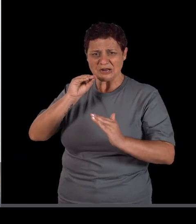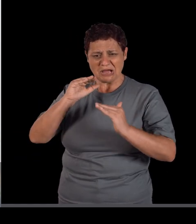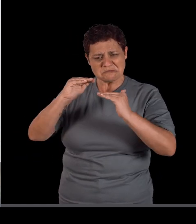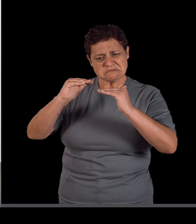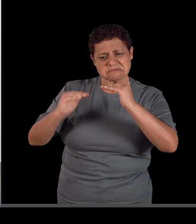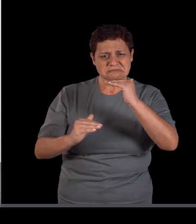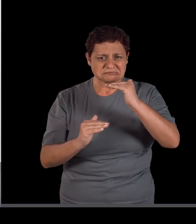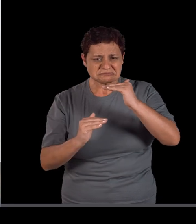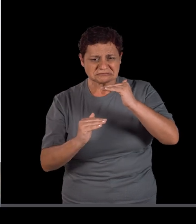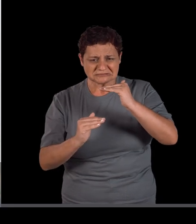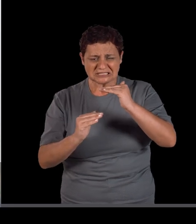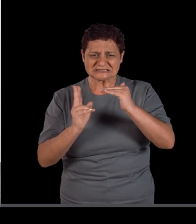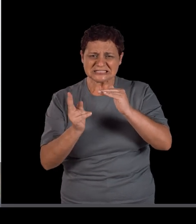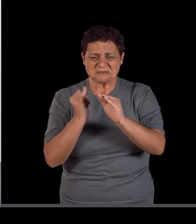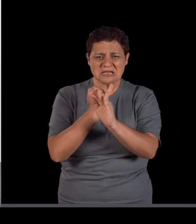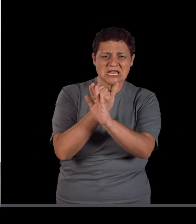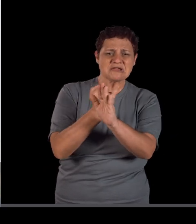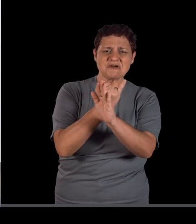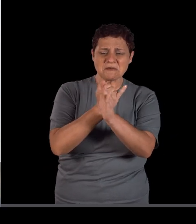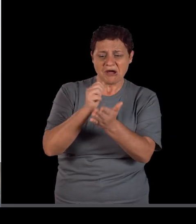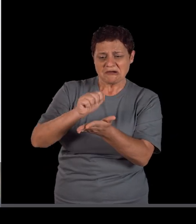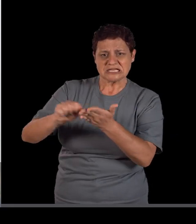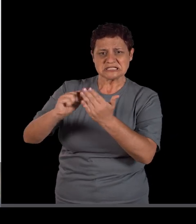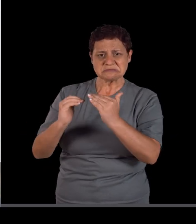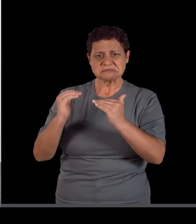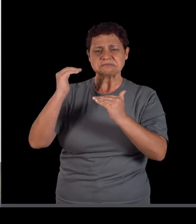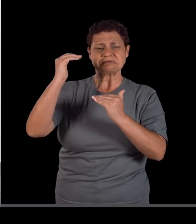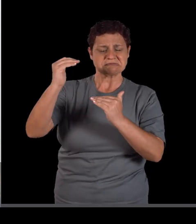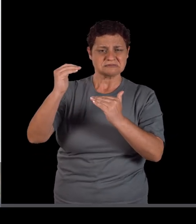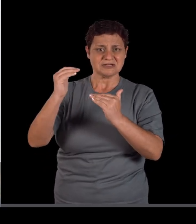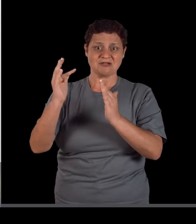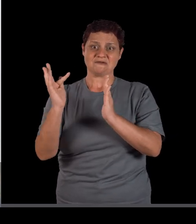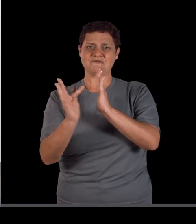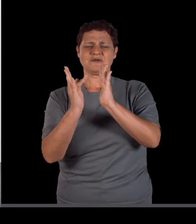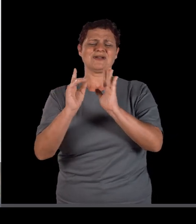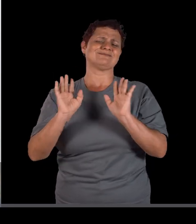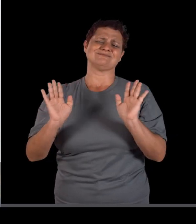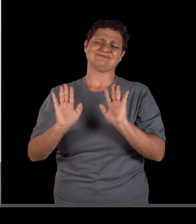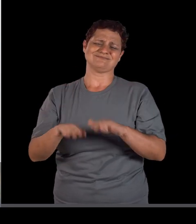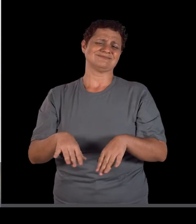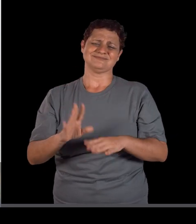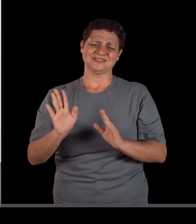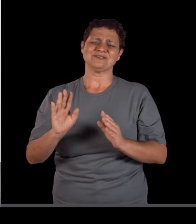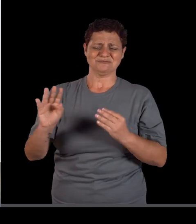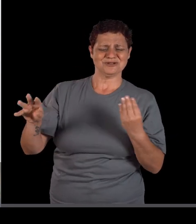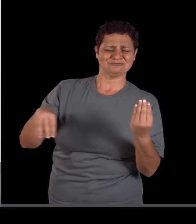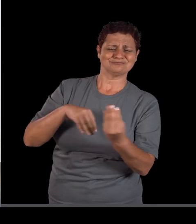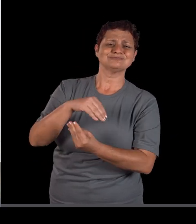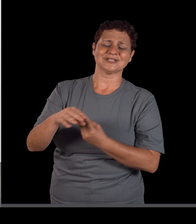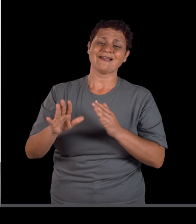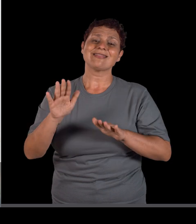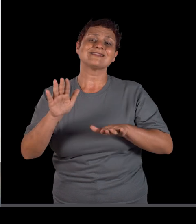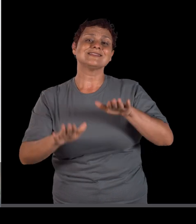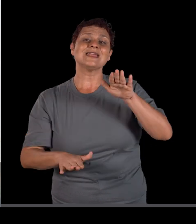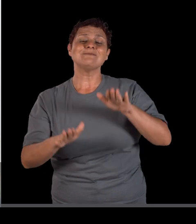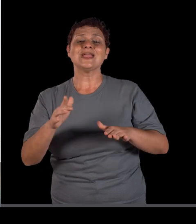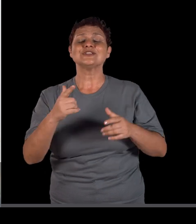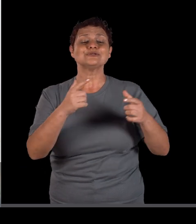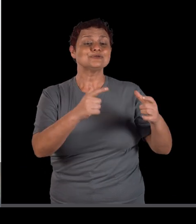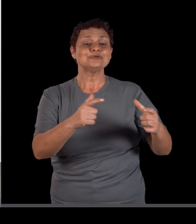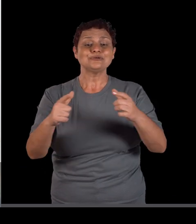sejam sempre informais e os gêneros escritos sempre formais. Claro que não. Depende muito